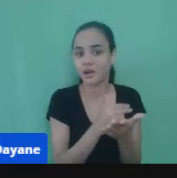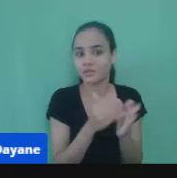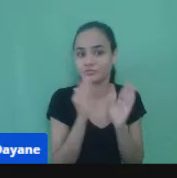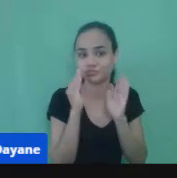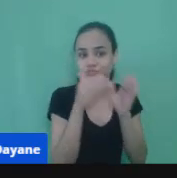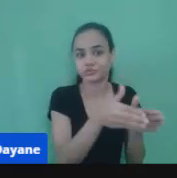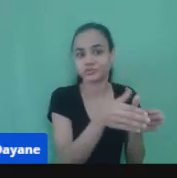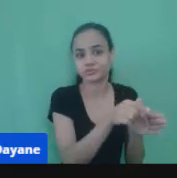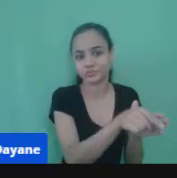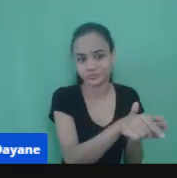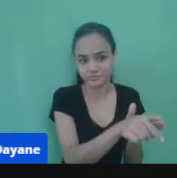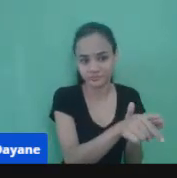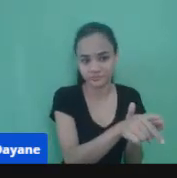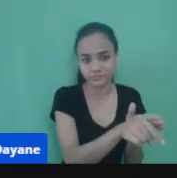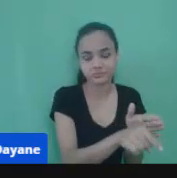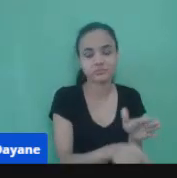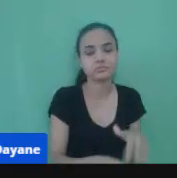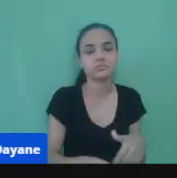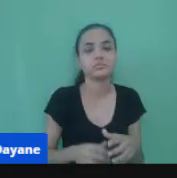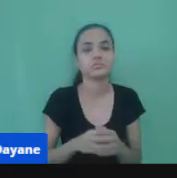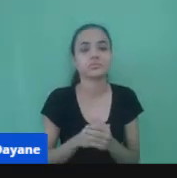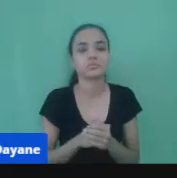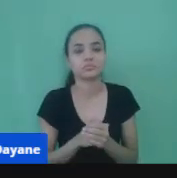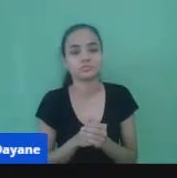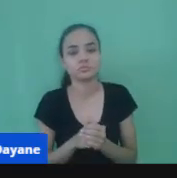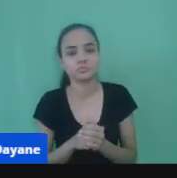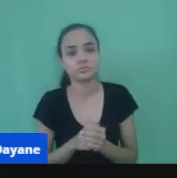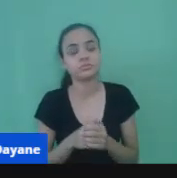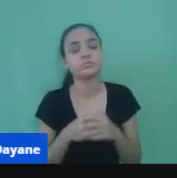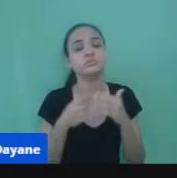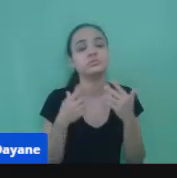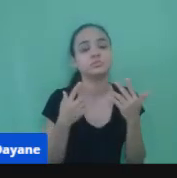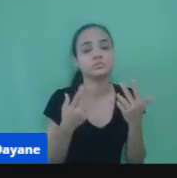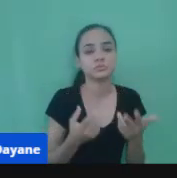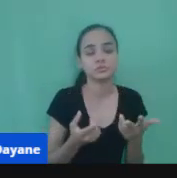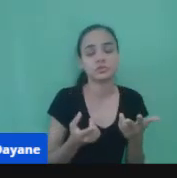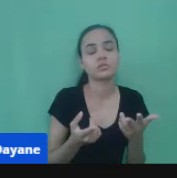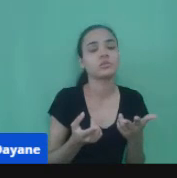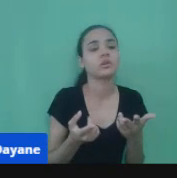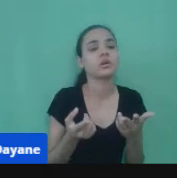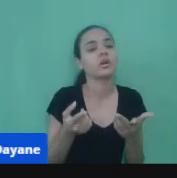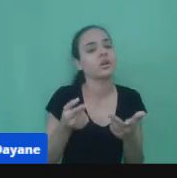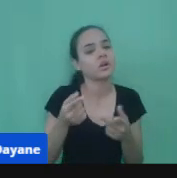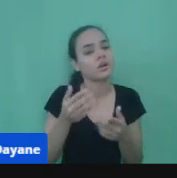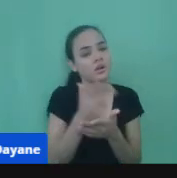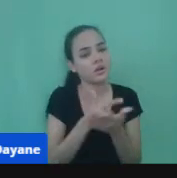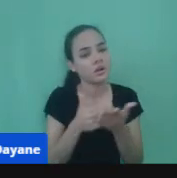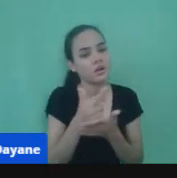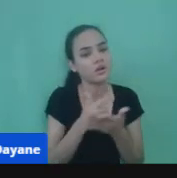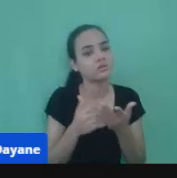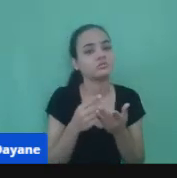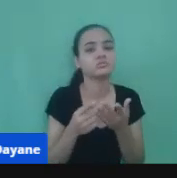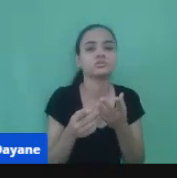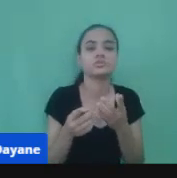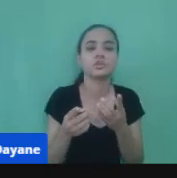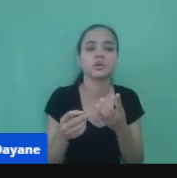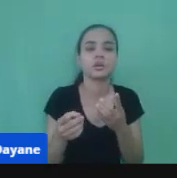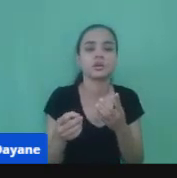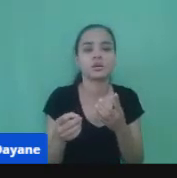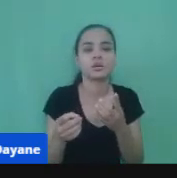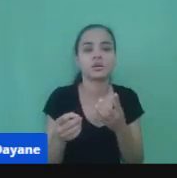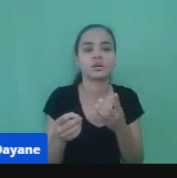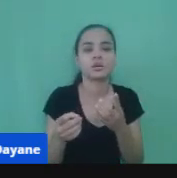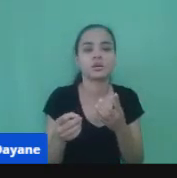ou fragmentada. Logo, a arte vai contemplar o diálogo entre essas linguagens e possibilitar